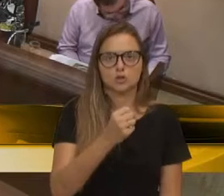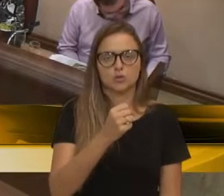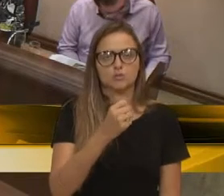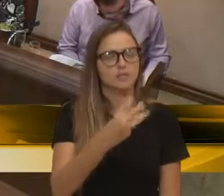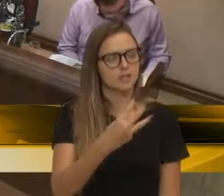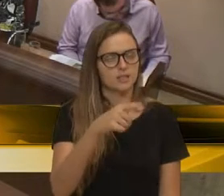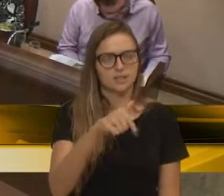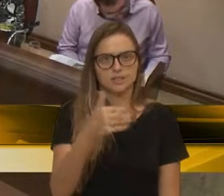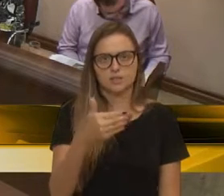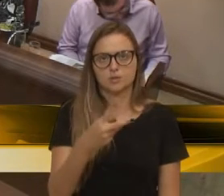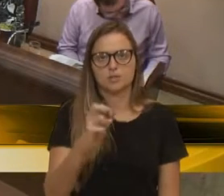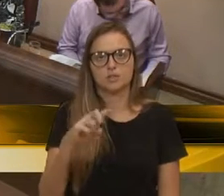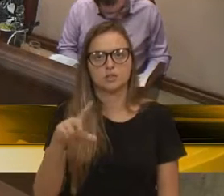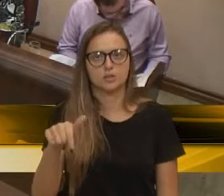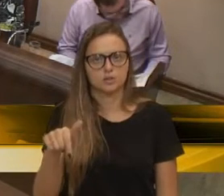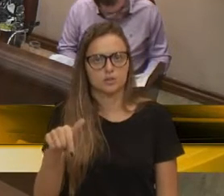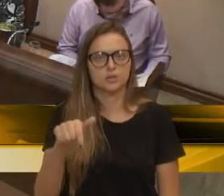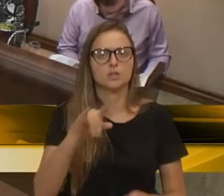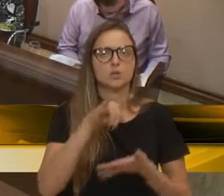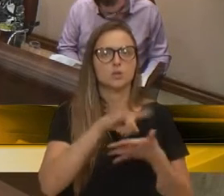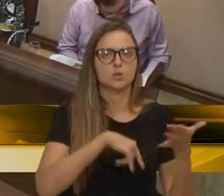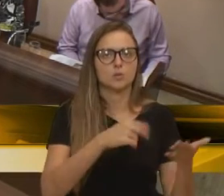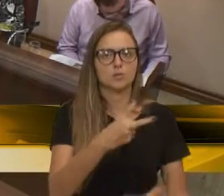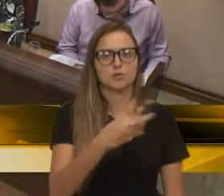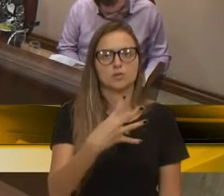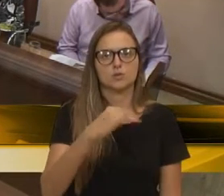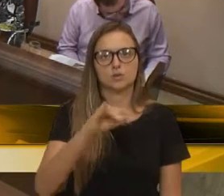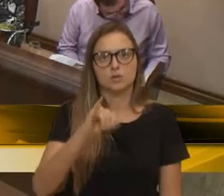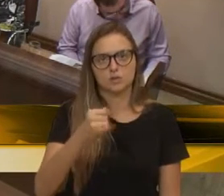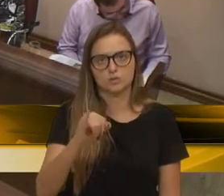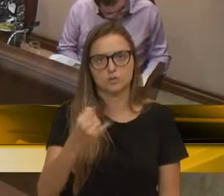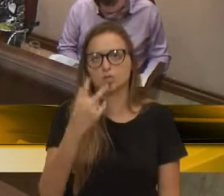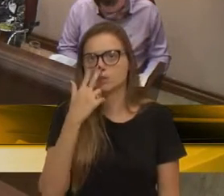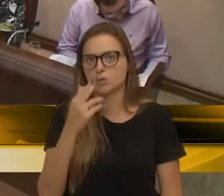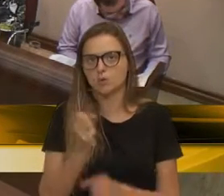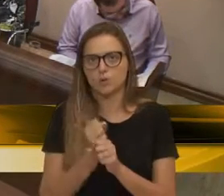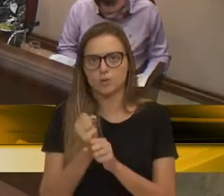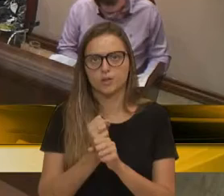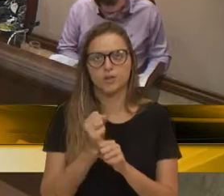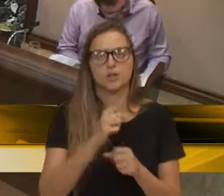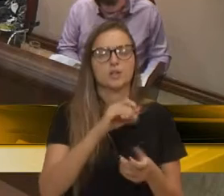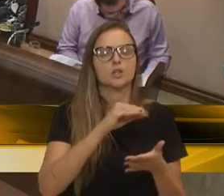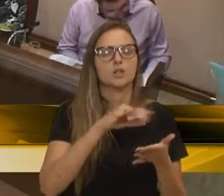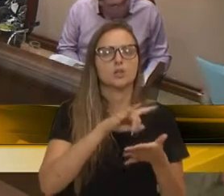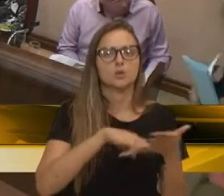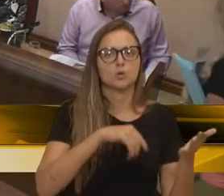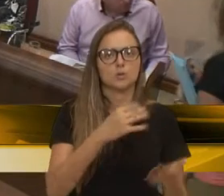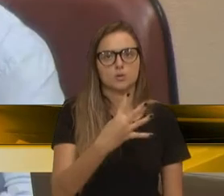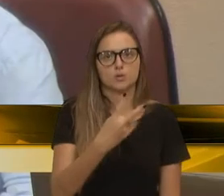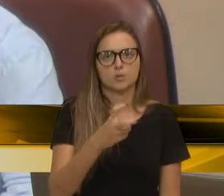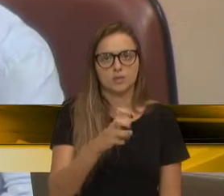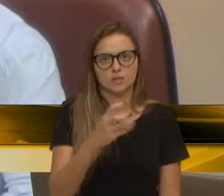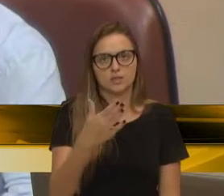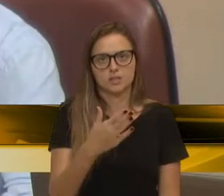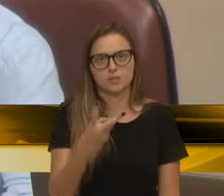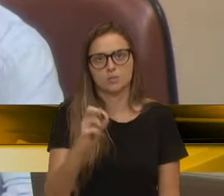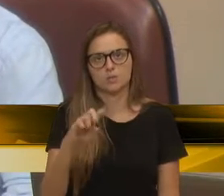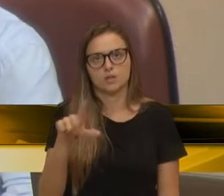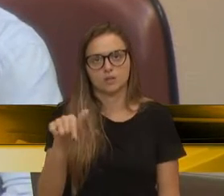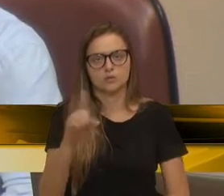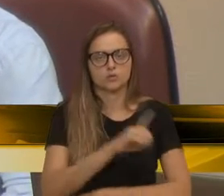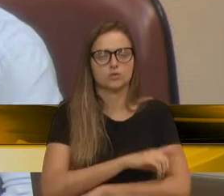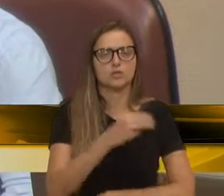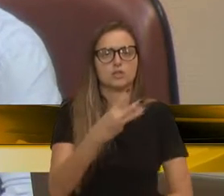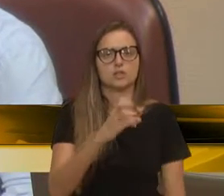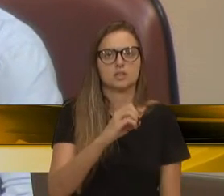37 de 2017 e 24 de janeiro do mesmo ano comemorando 45 de 2017 de 30 de